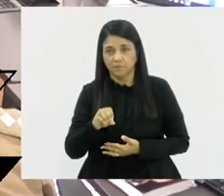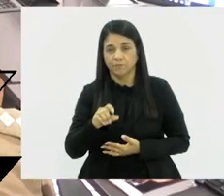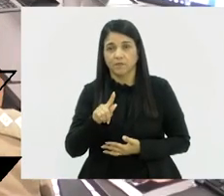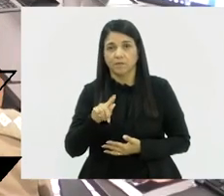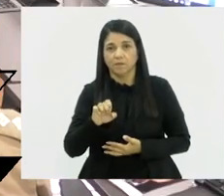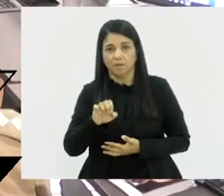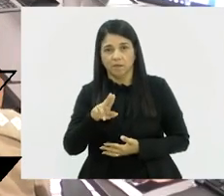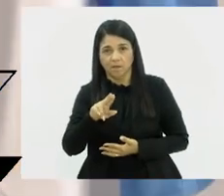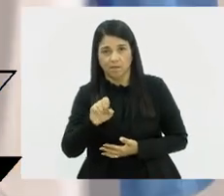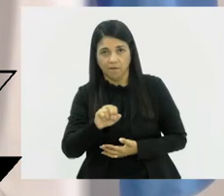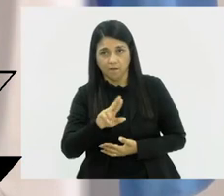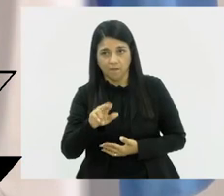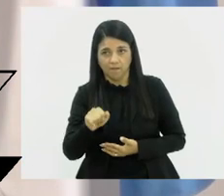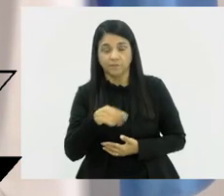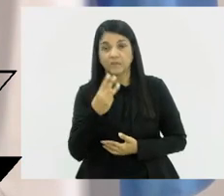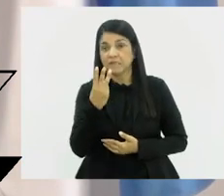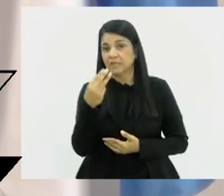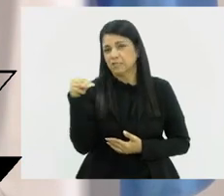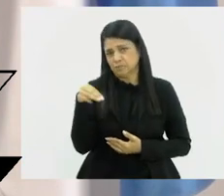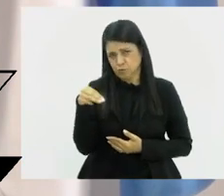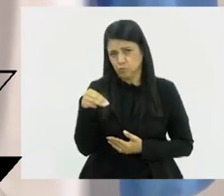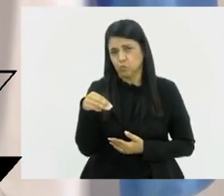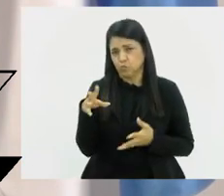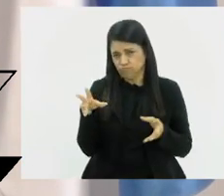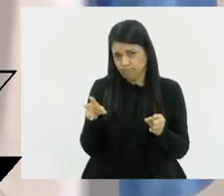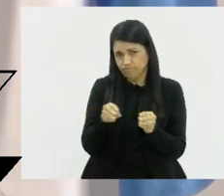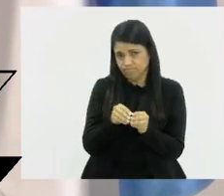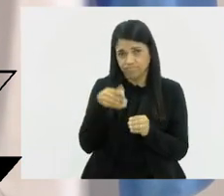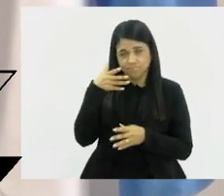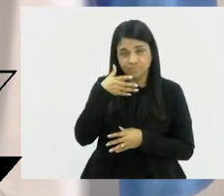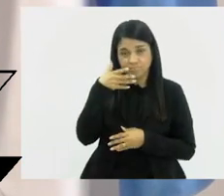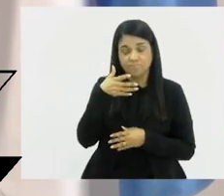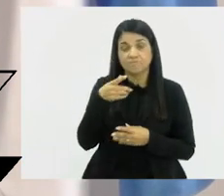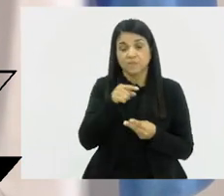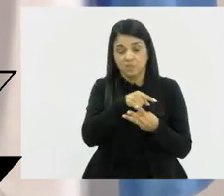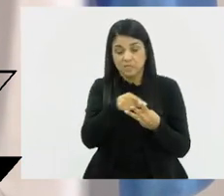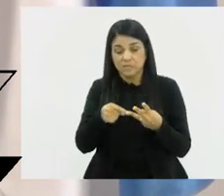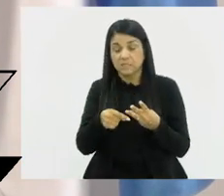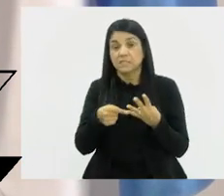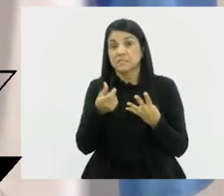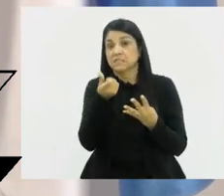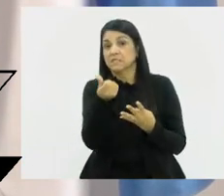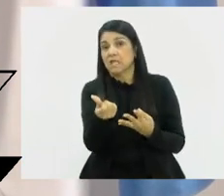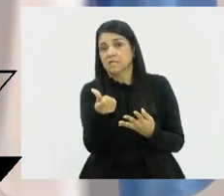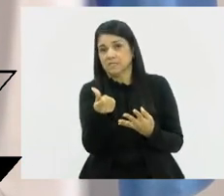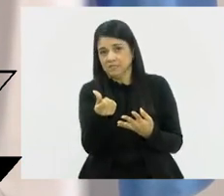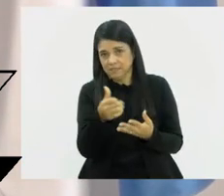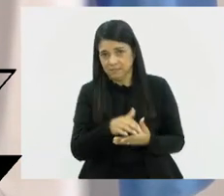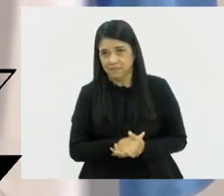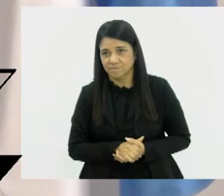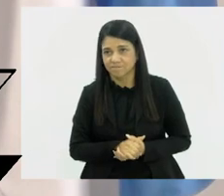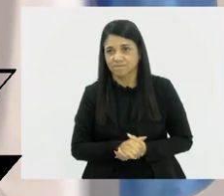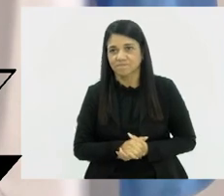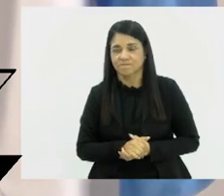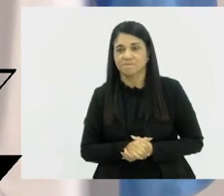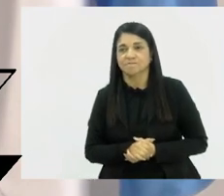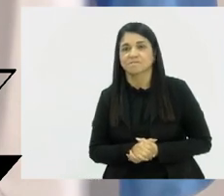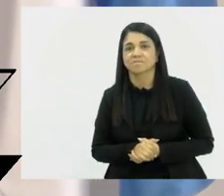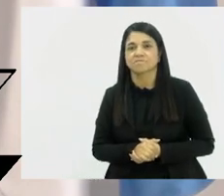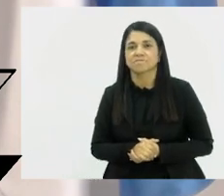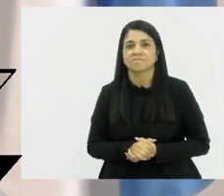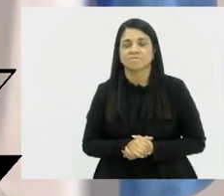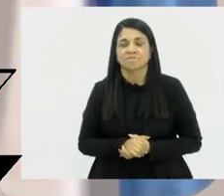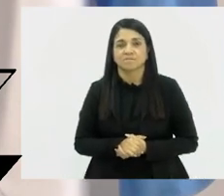Vou pedir que a gente se atenha aí aos 3 minutos para que os 6 inscritos possam ainda fazer uso da palavra. Eu vou marcar aqui, sem